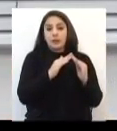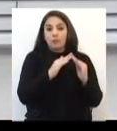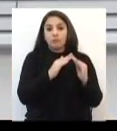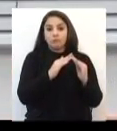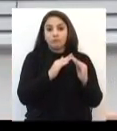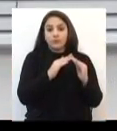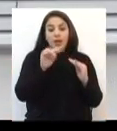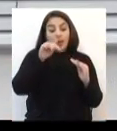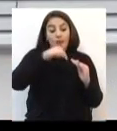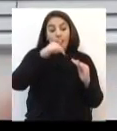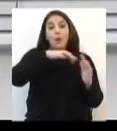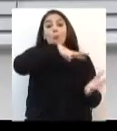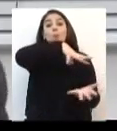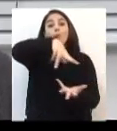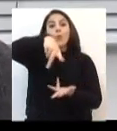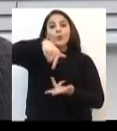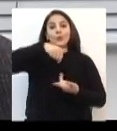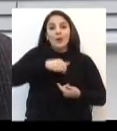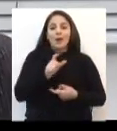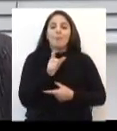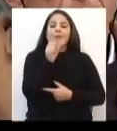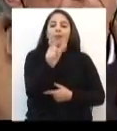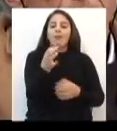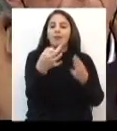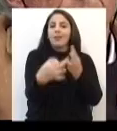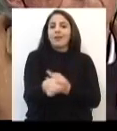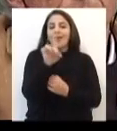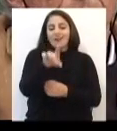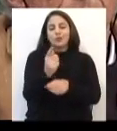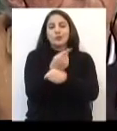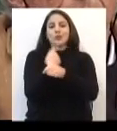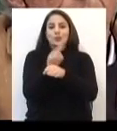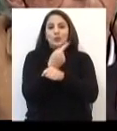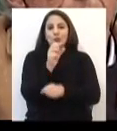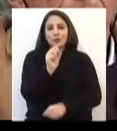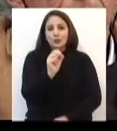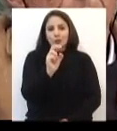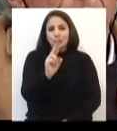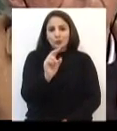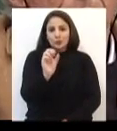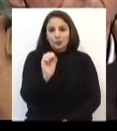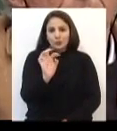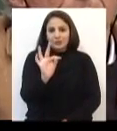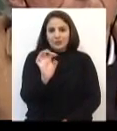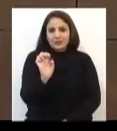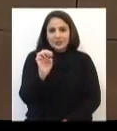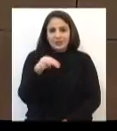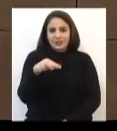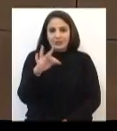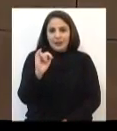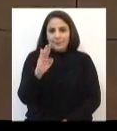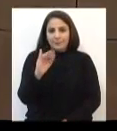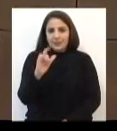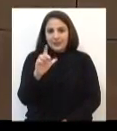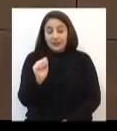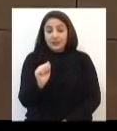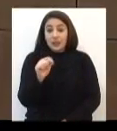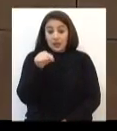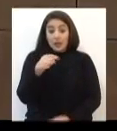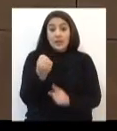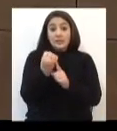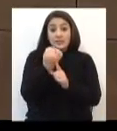aí a palavra de ordem é sustentabilidade. Para o sistema cooperativo Sicredi, a palavra sustentabilidade é palavra de primeira ordem,